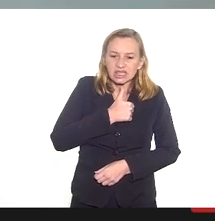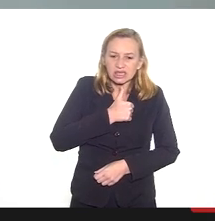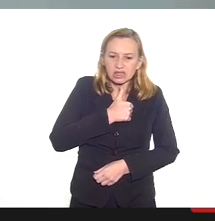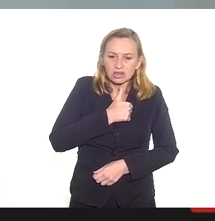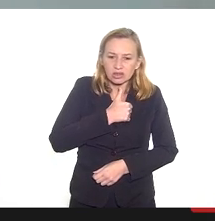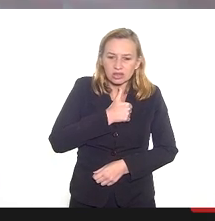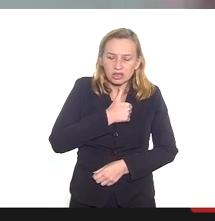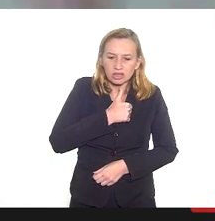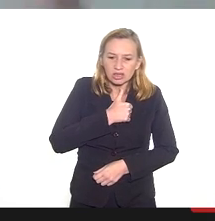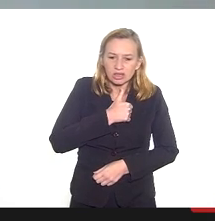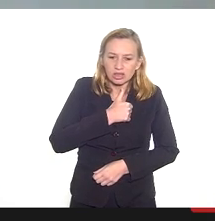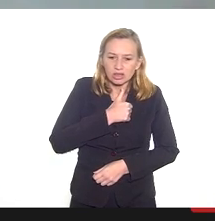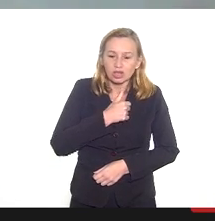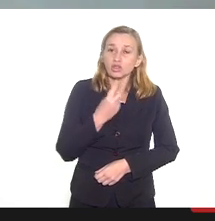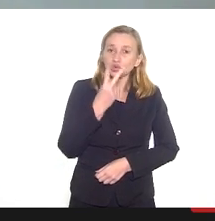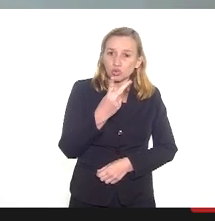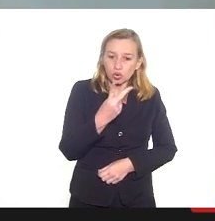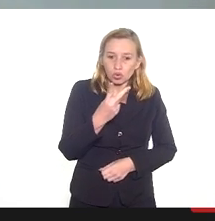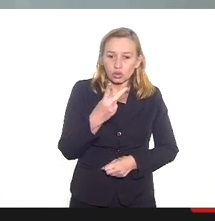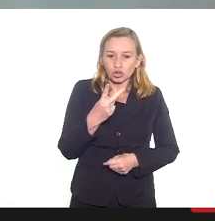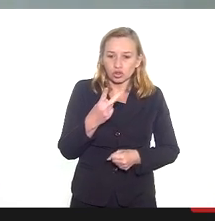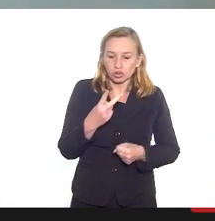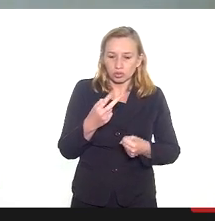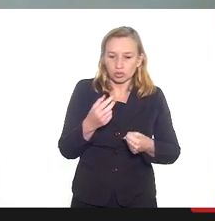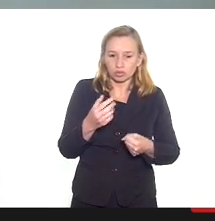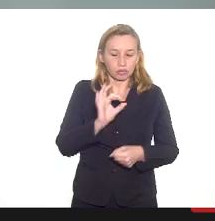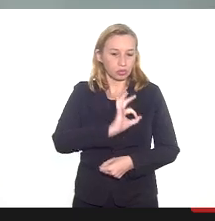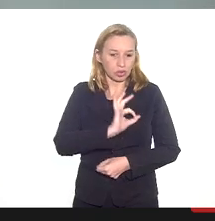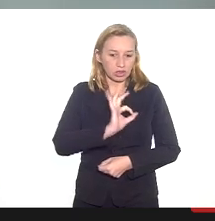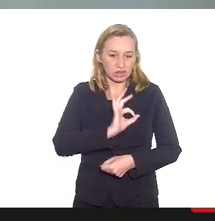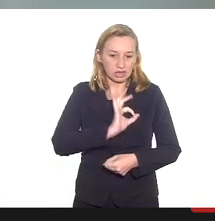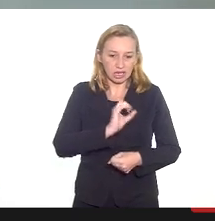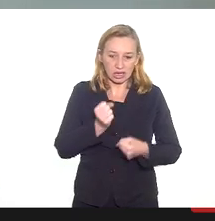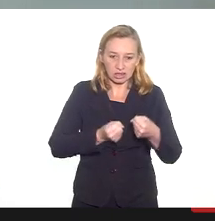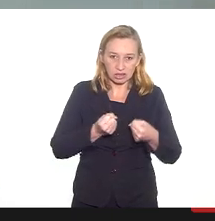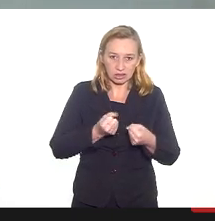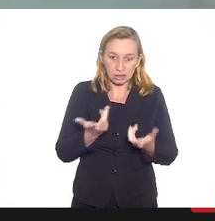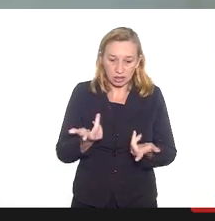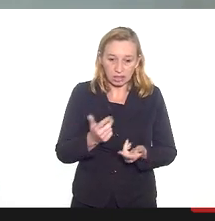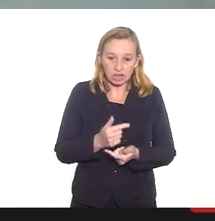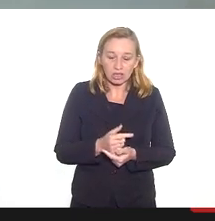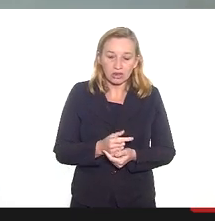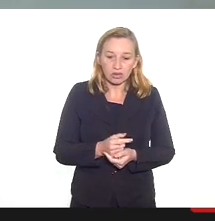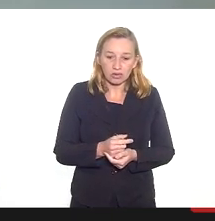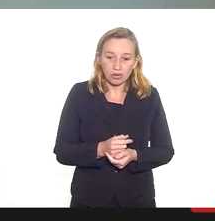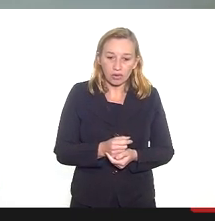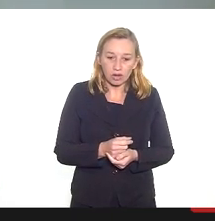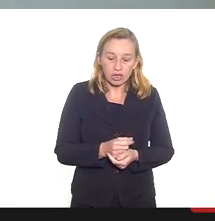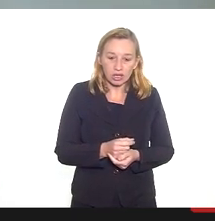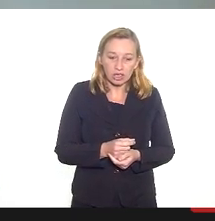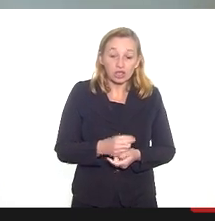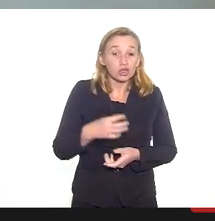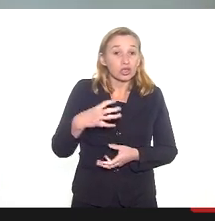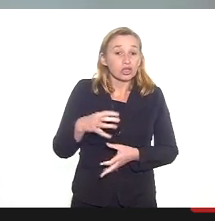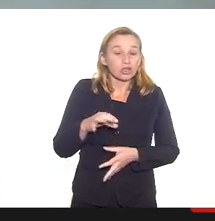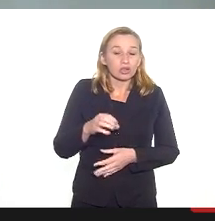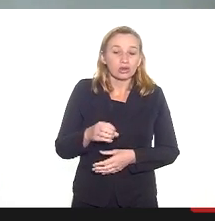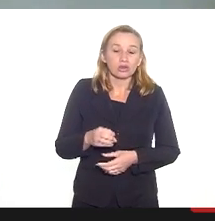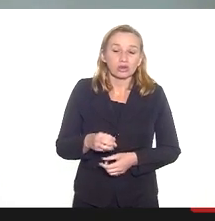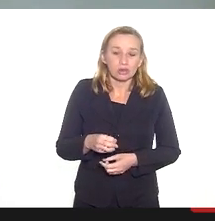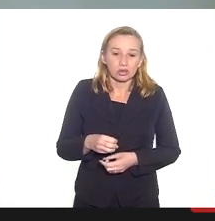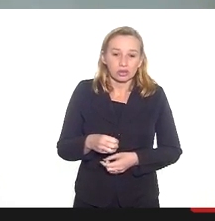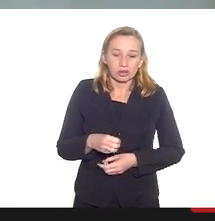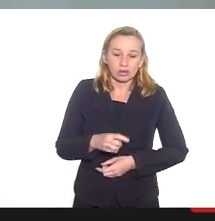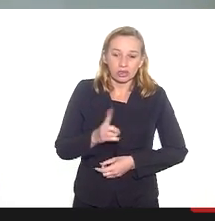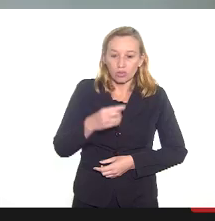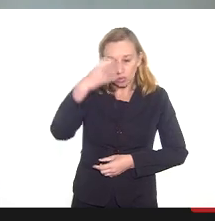na viatura com dois policiais, e eles foram absolvidos, porque, na verdade, foi julgado que julgou o comportamento